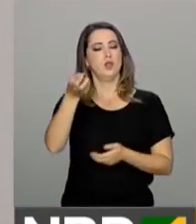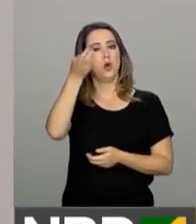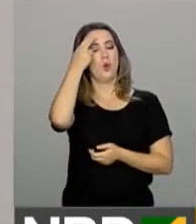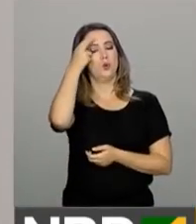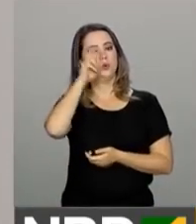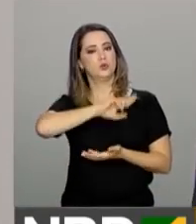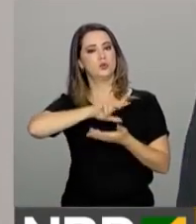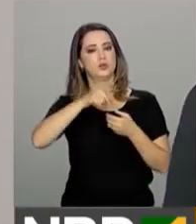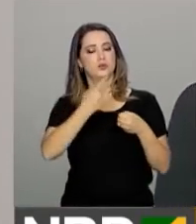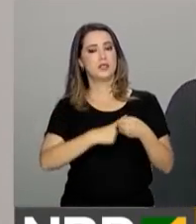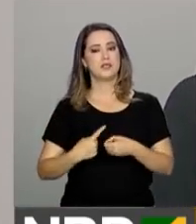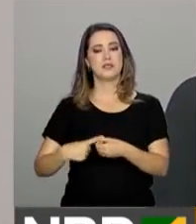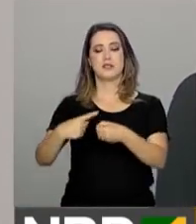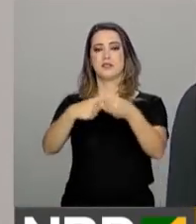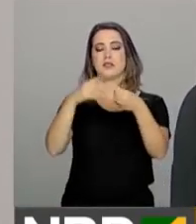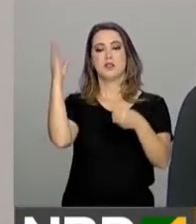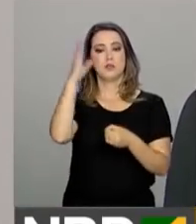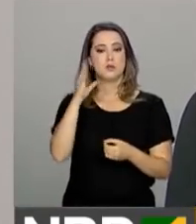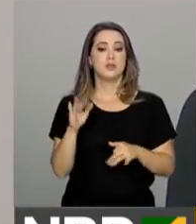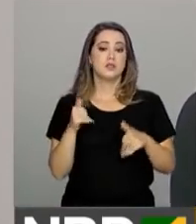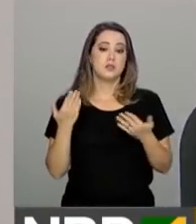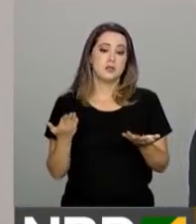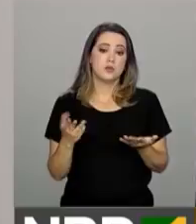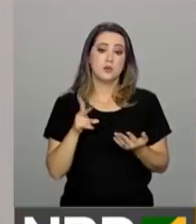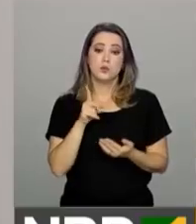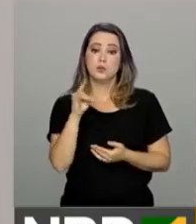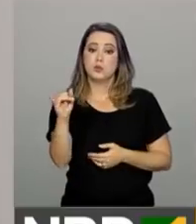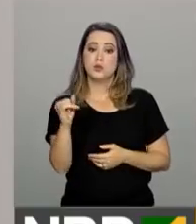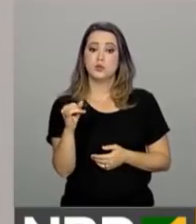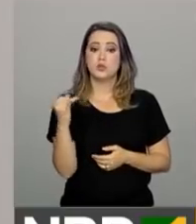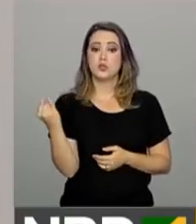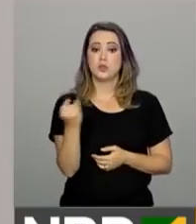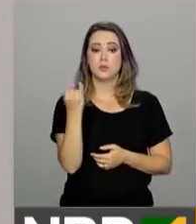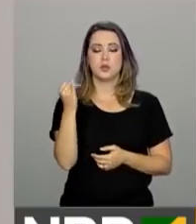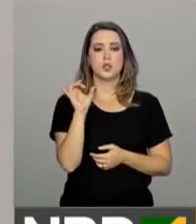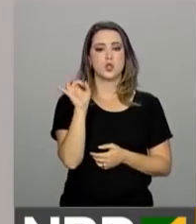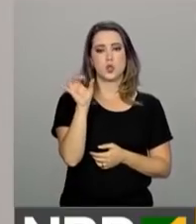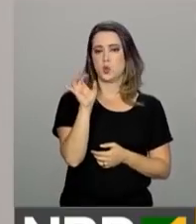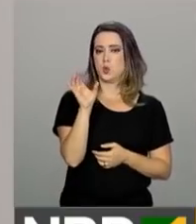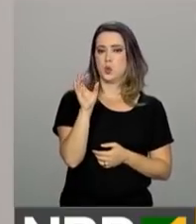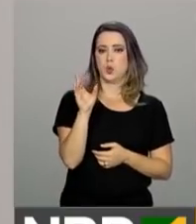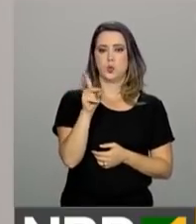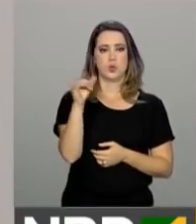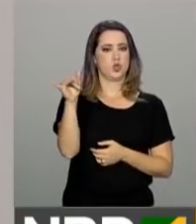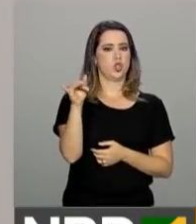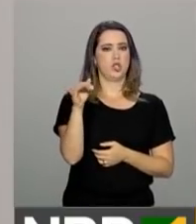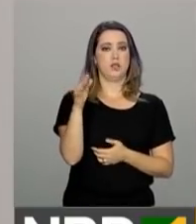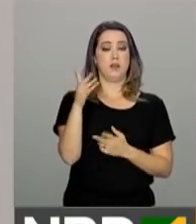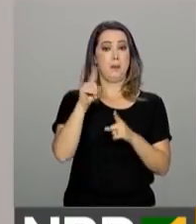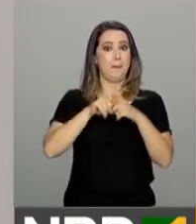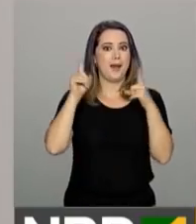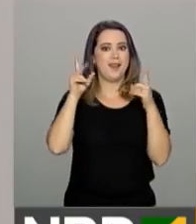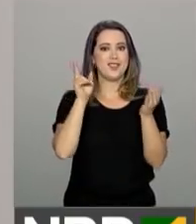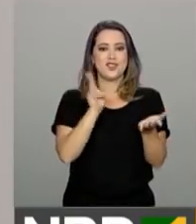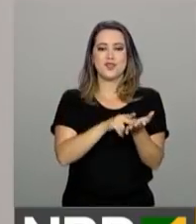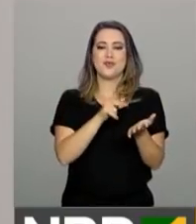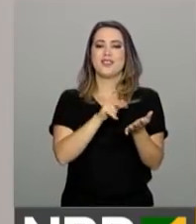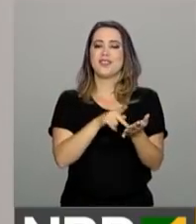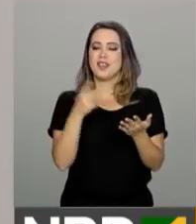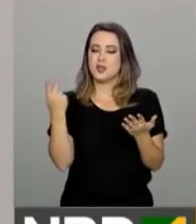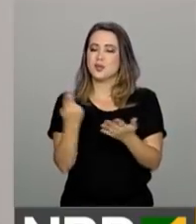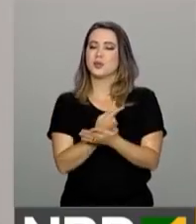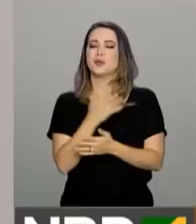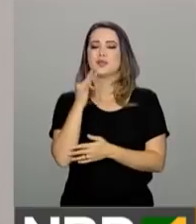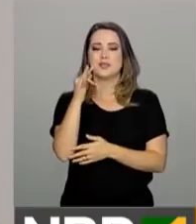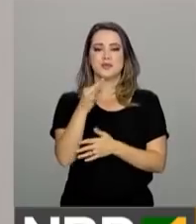vários municípios brasileiros naldo e instituir um dia ela não é uma simples formalidade é uma realidade e concreta